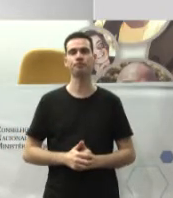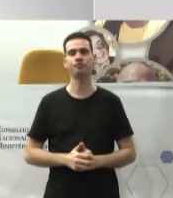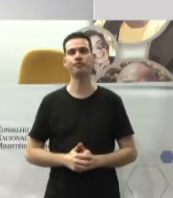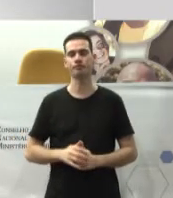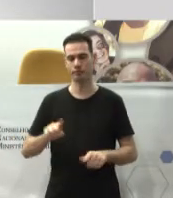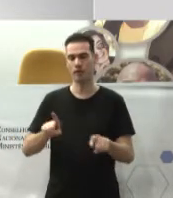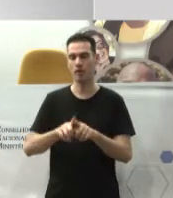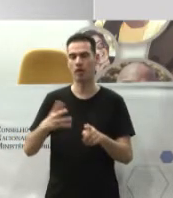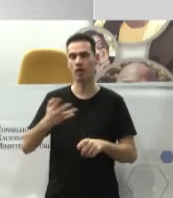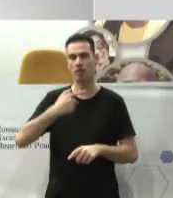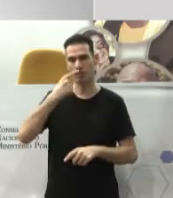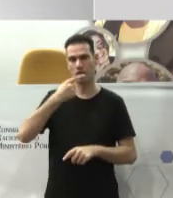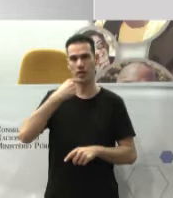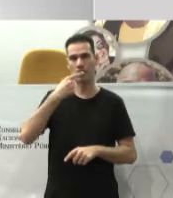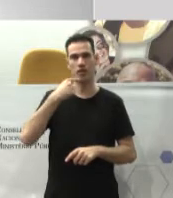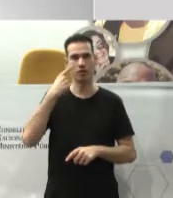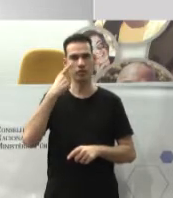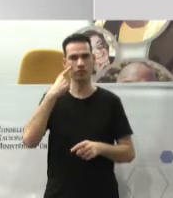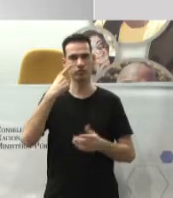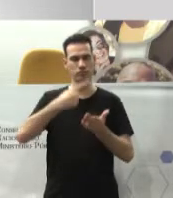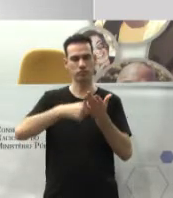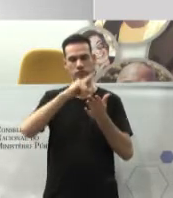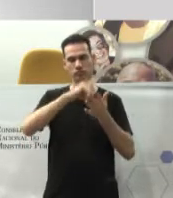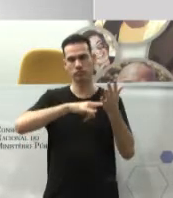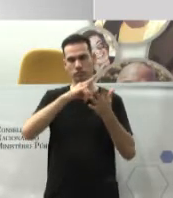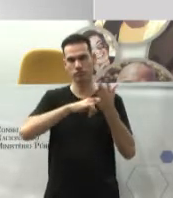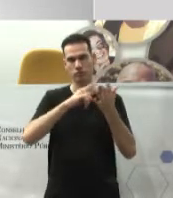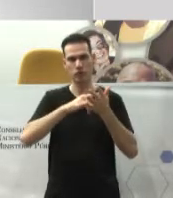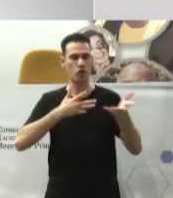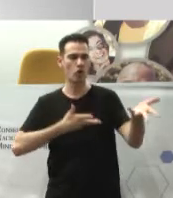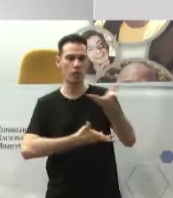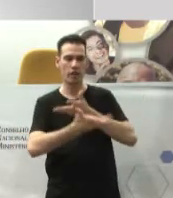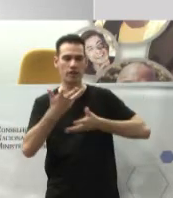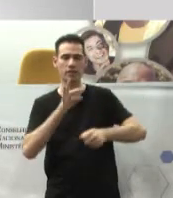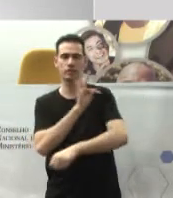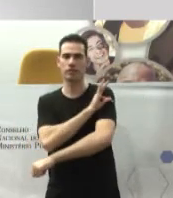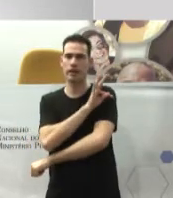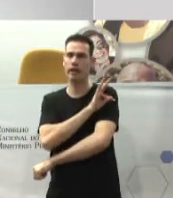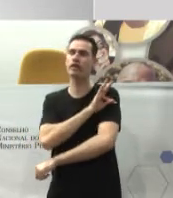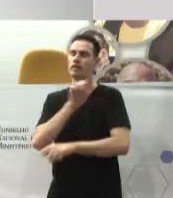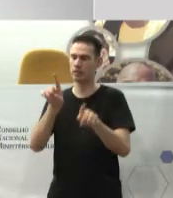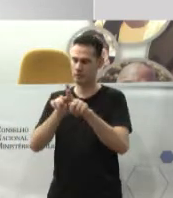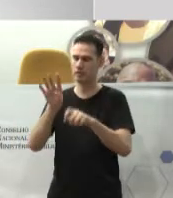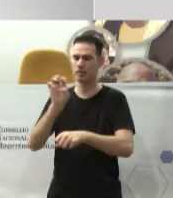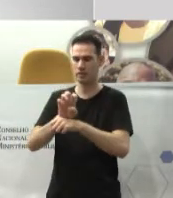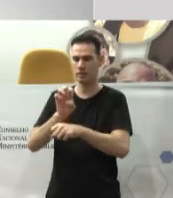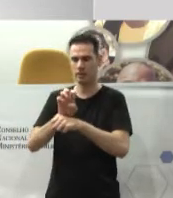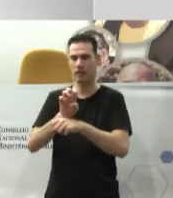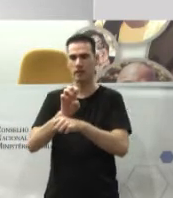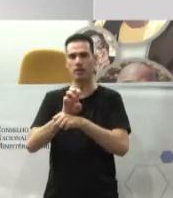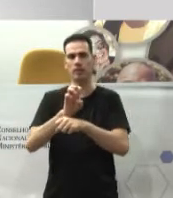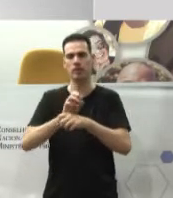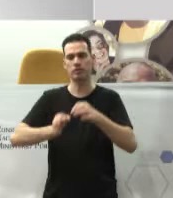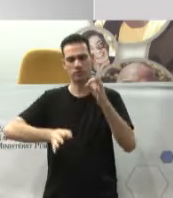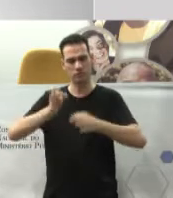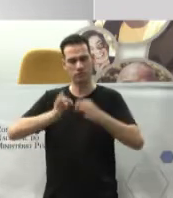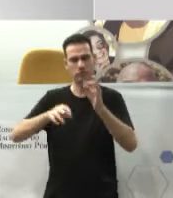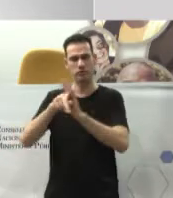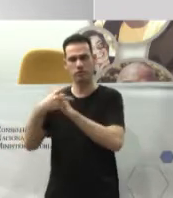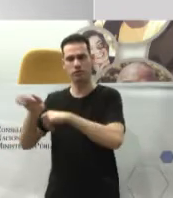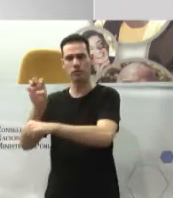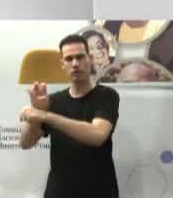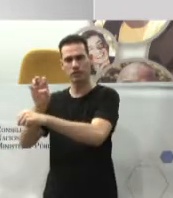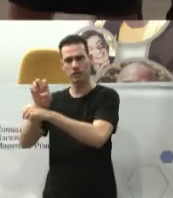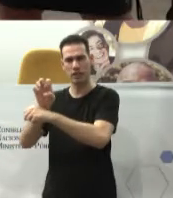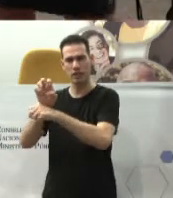Eu vou falar agora do termo de cooperação técnica que existe lá também no Ceará entre Defensoria Pública do Estado e Defensoria Pública da